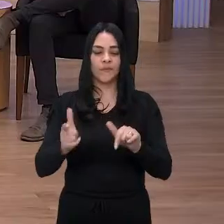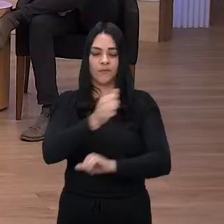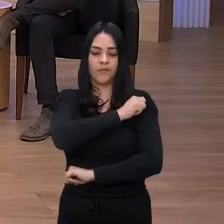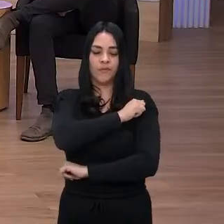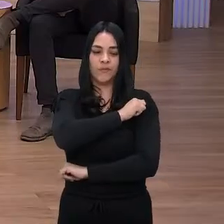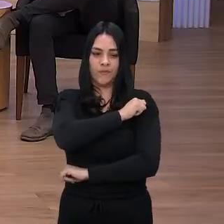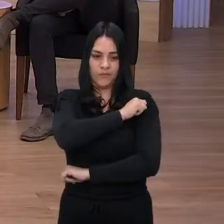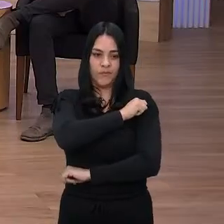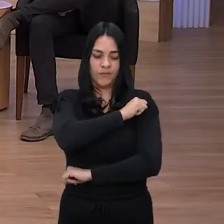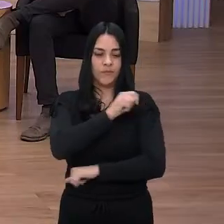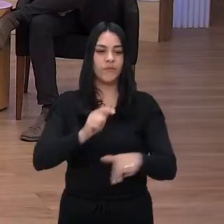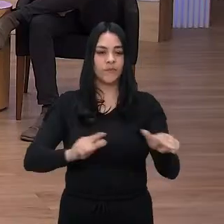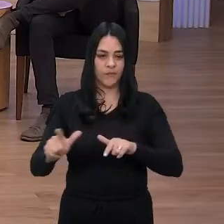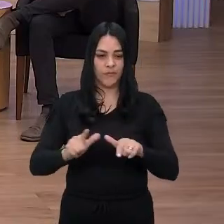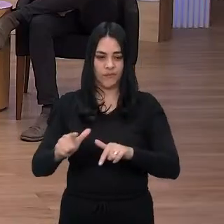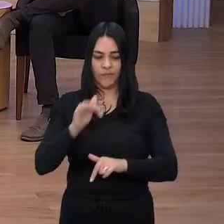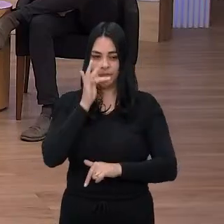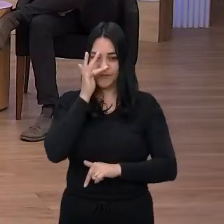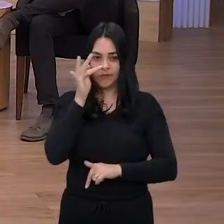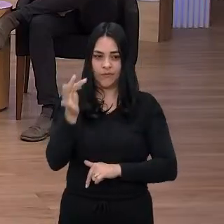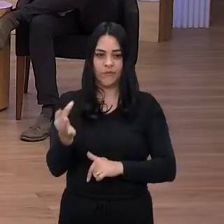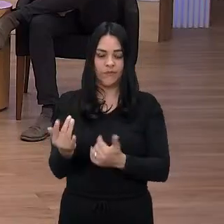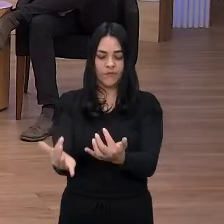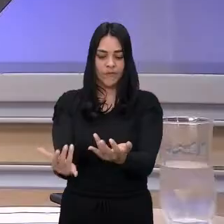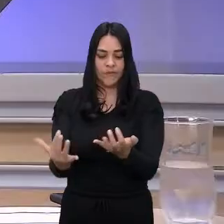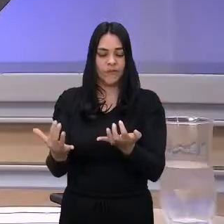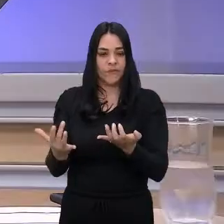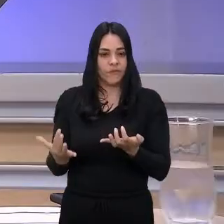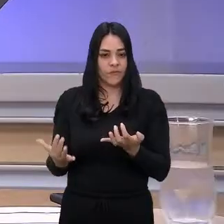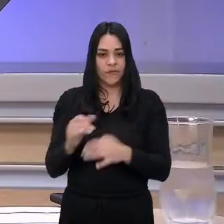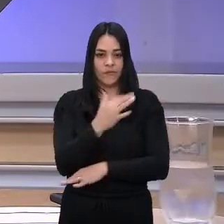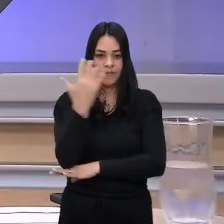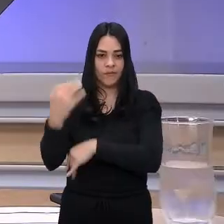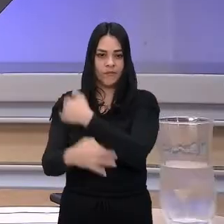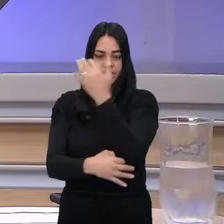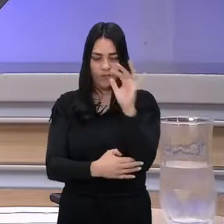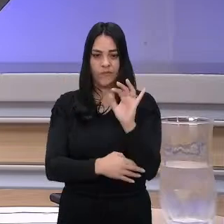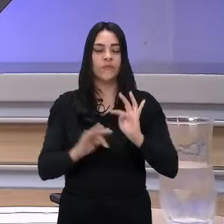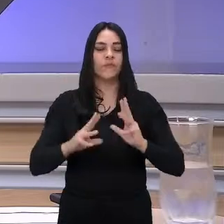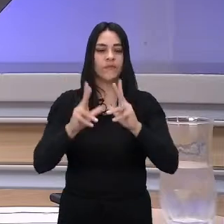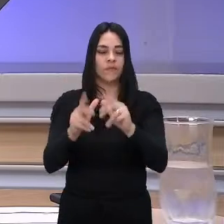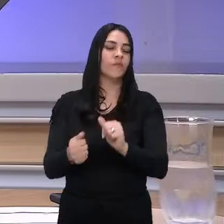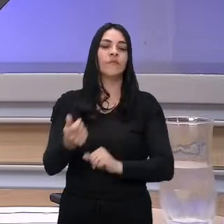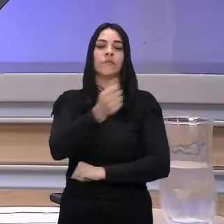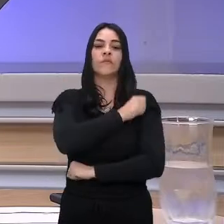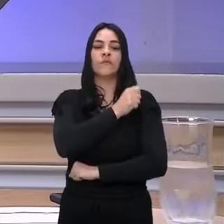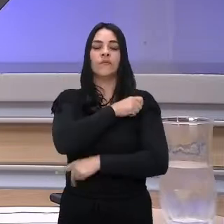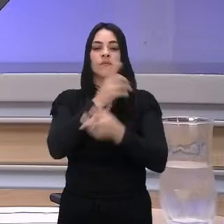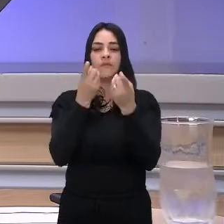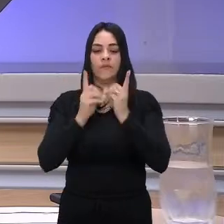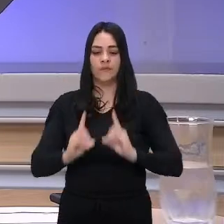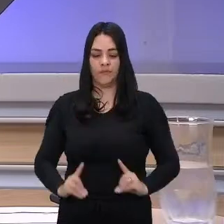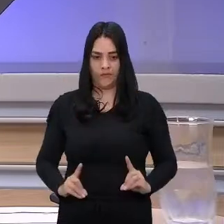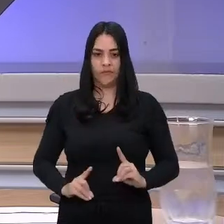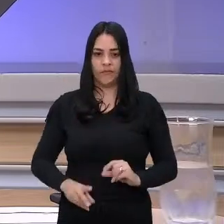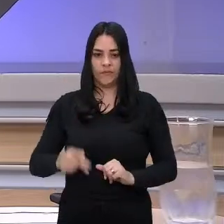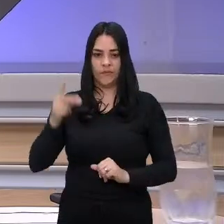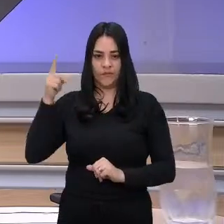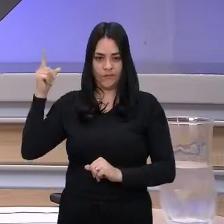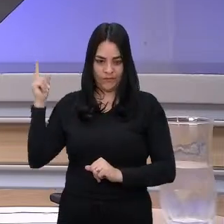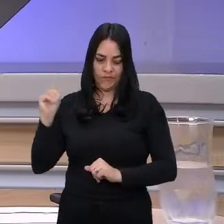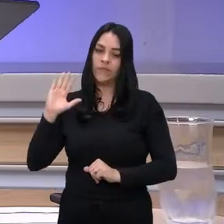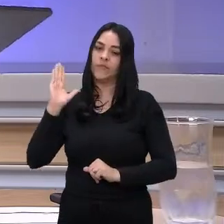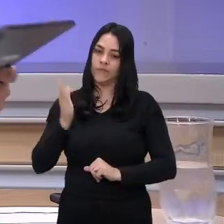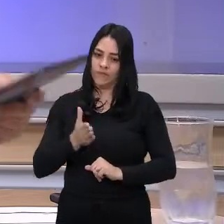alunos. Trabalha com uma horta sustentável com alunos e alunos elegíveis. Já há algum tempo e está dando muito certo